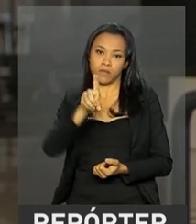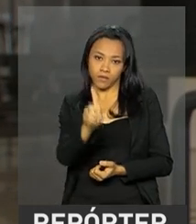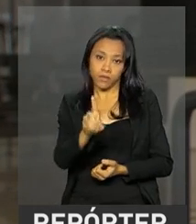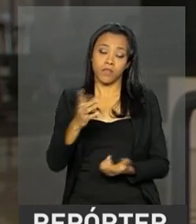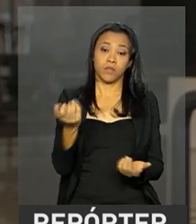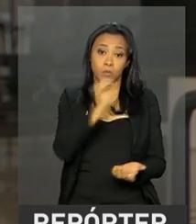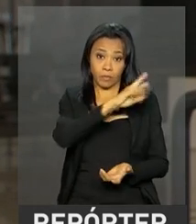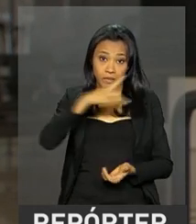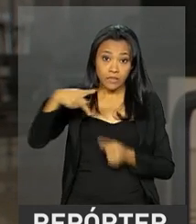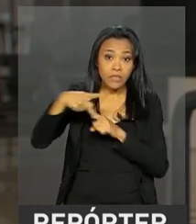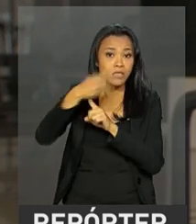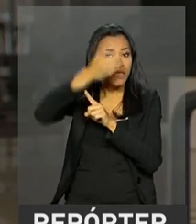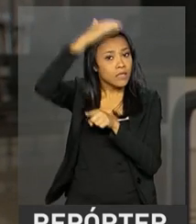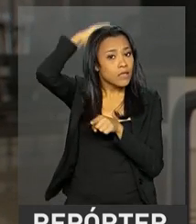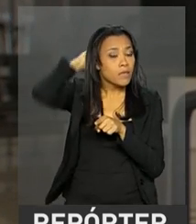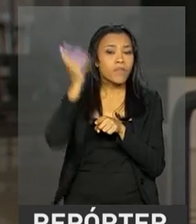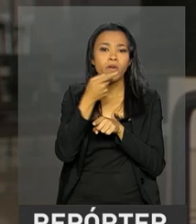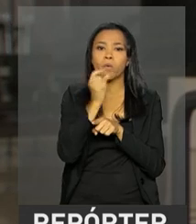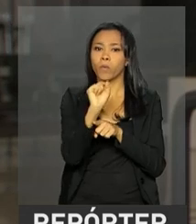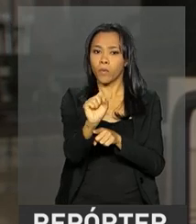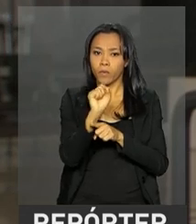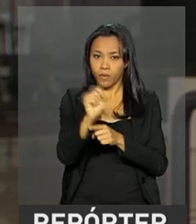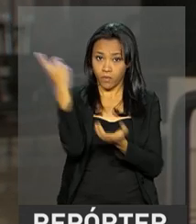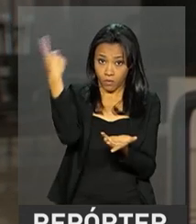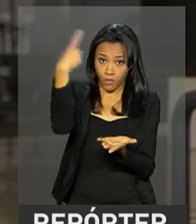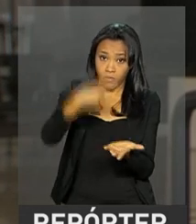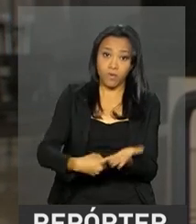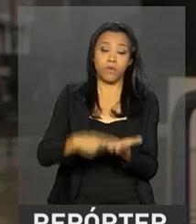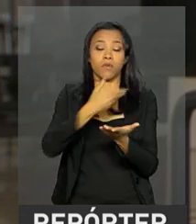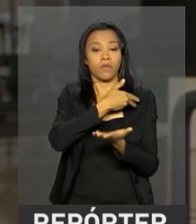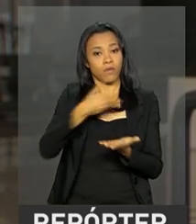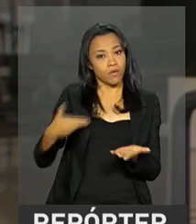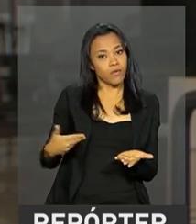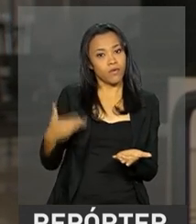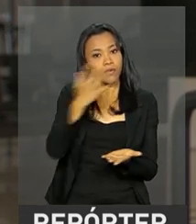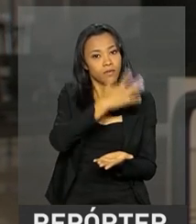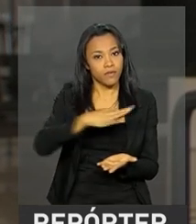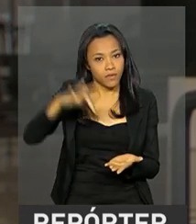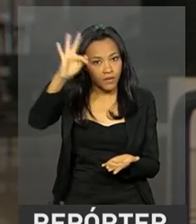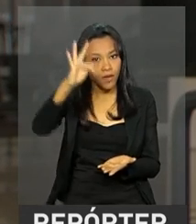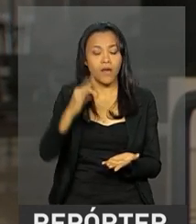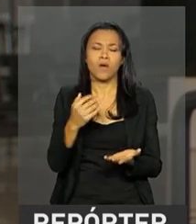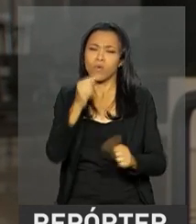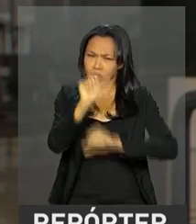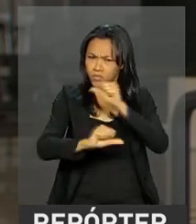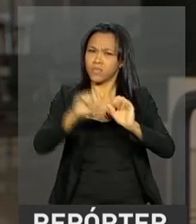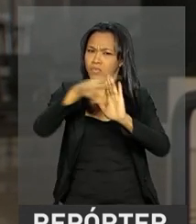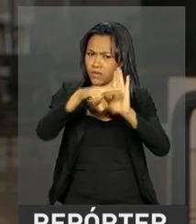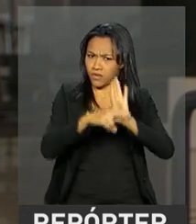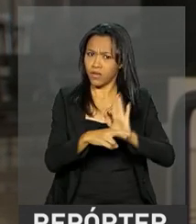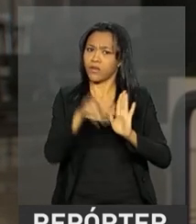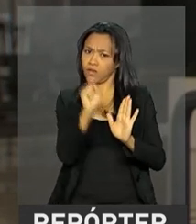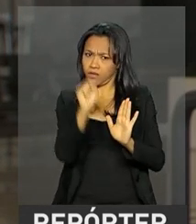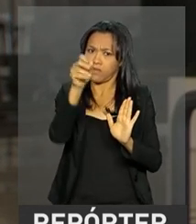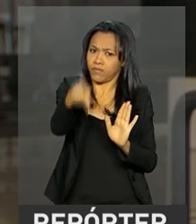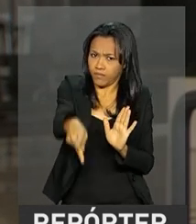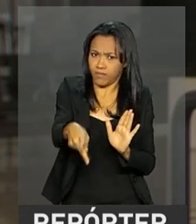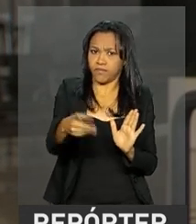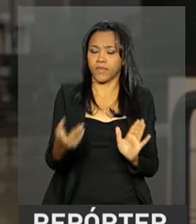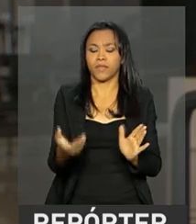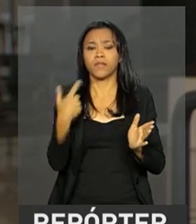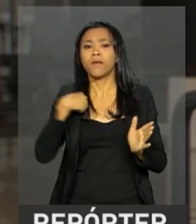presidente Michel Temer destacou o compromisso do governo federal com a reforma da Previdência Social. Lembrando que a